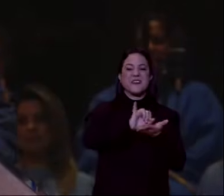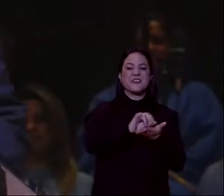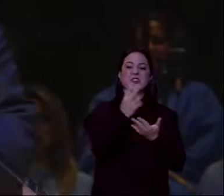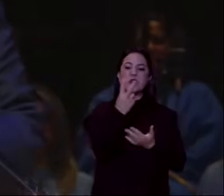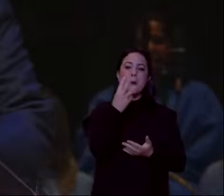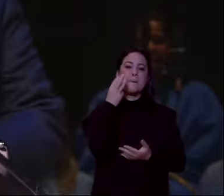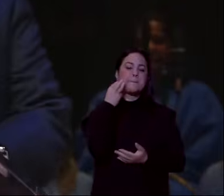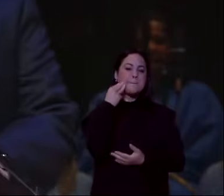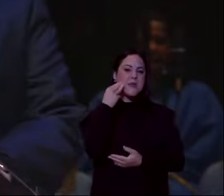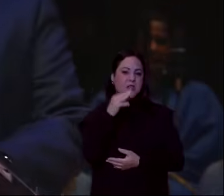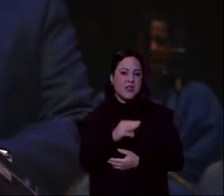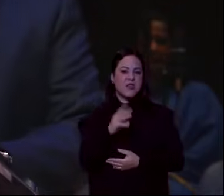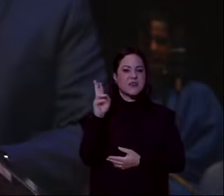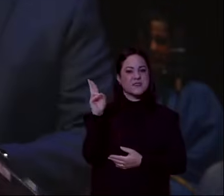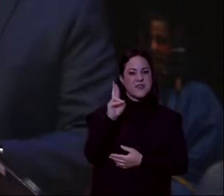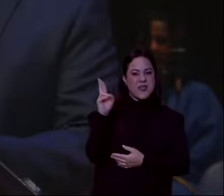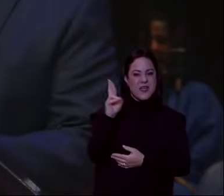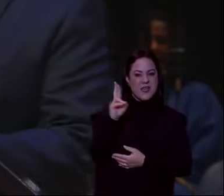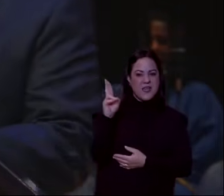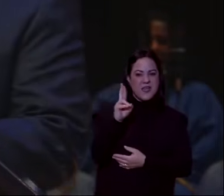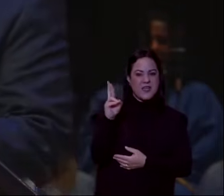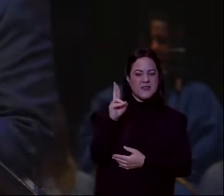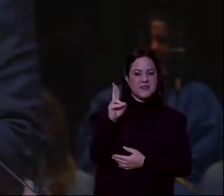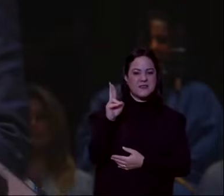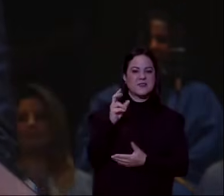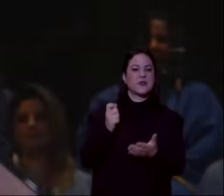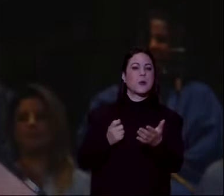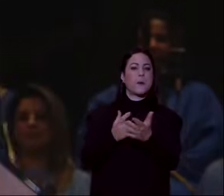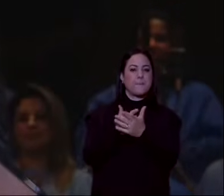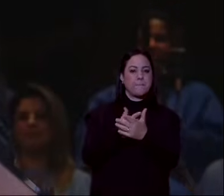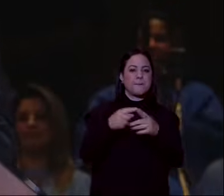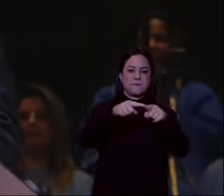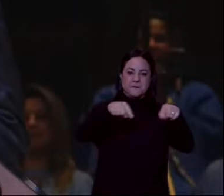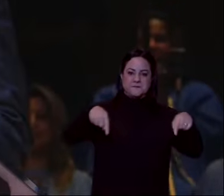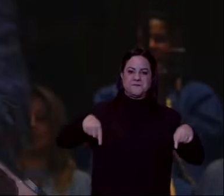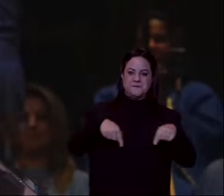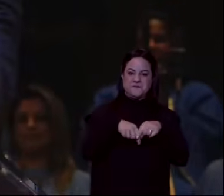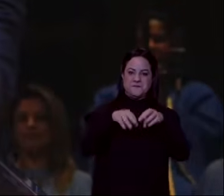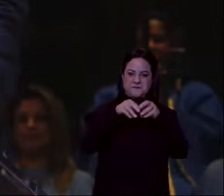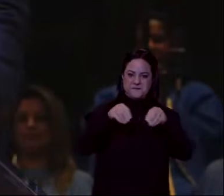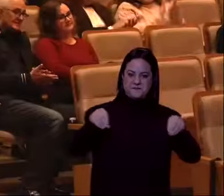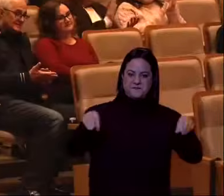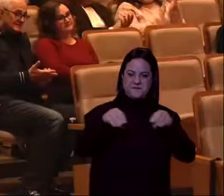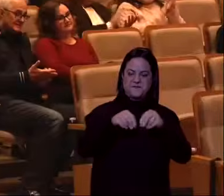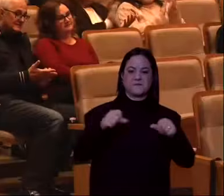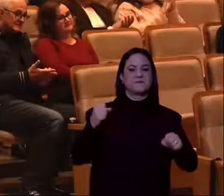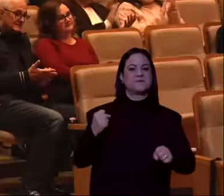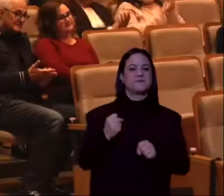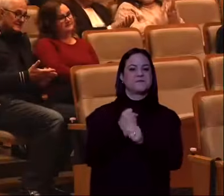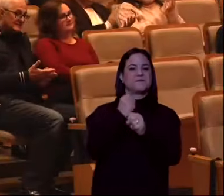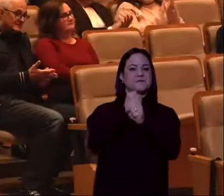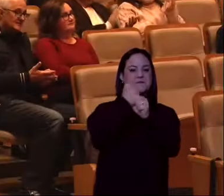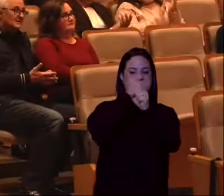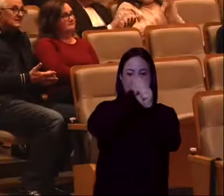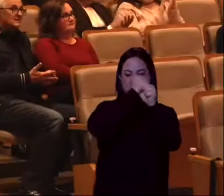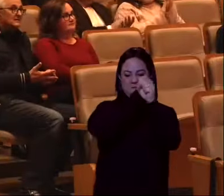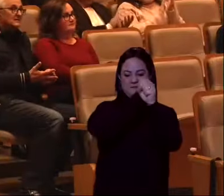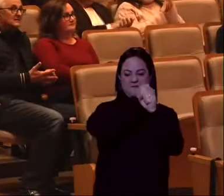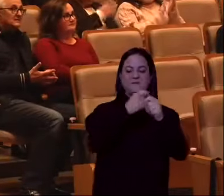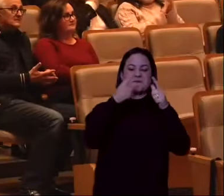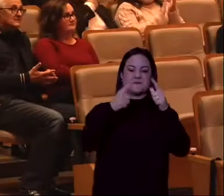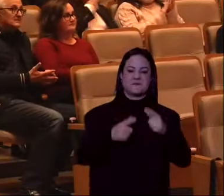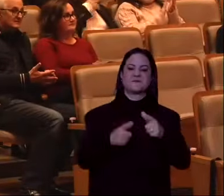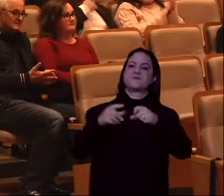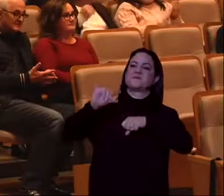R$2,5 milhões que eles fizeram para a compra dessa propriedade, para a construção daquele